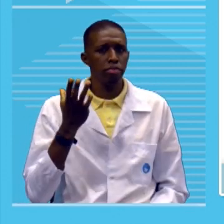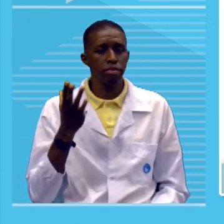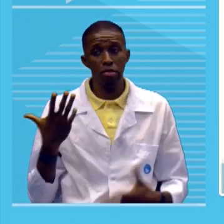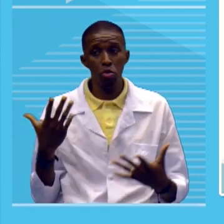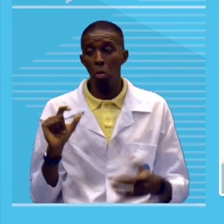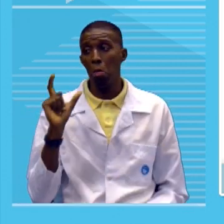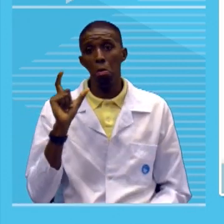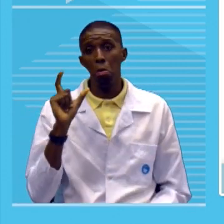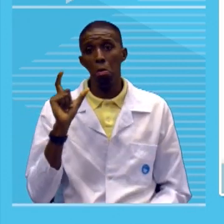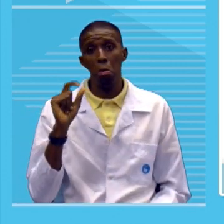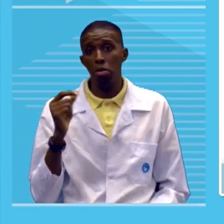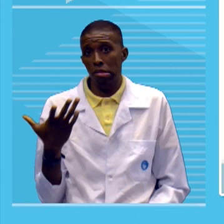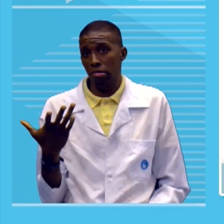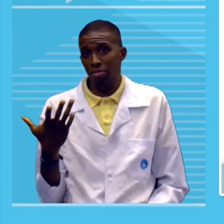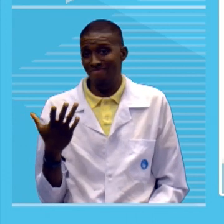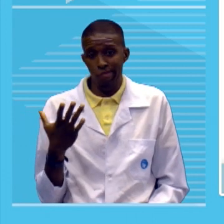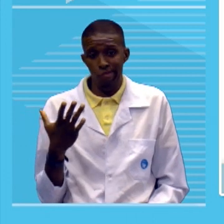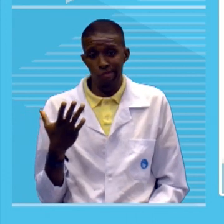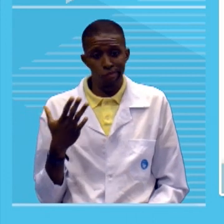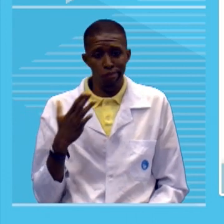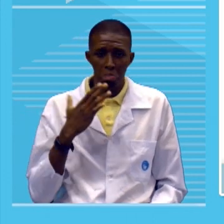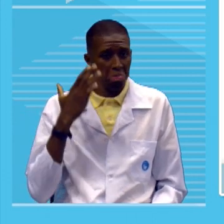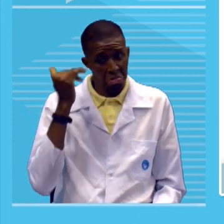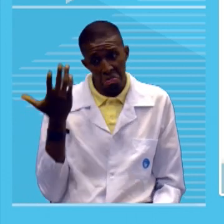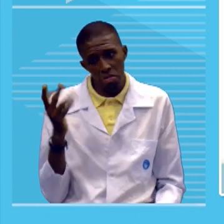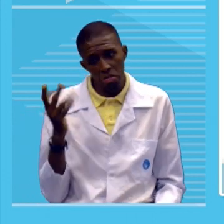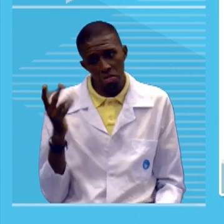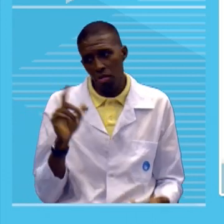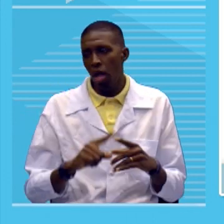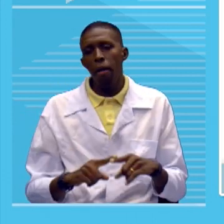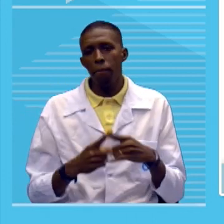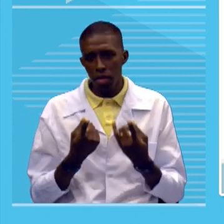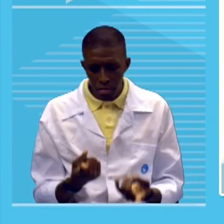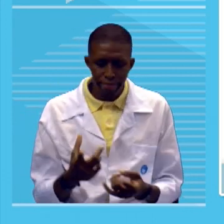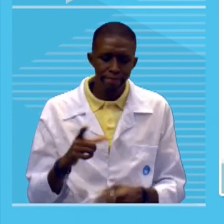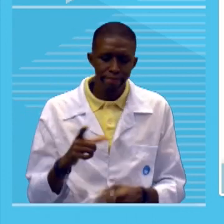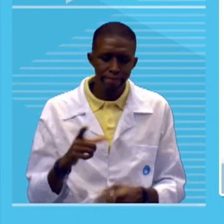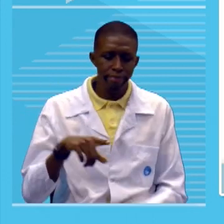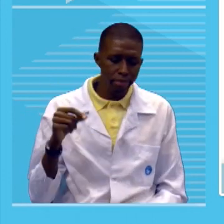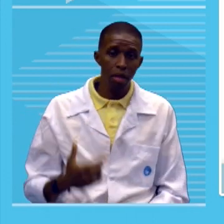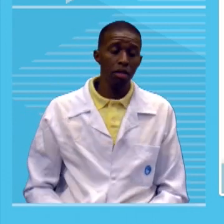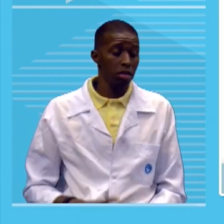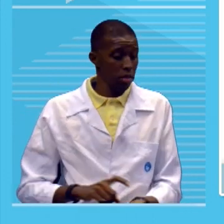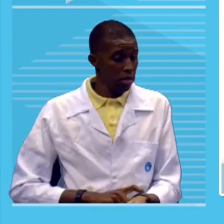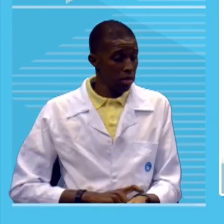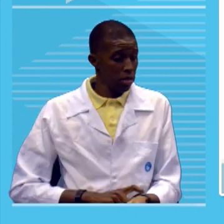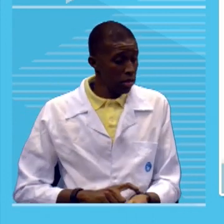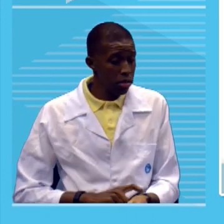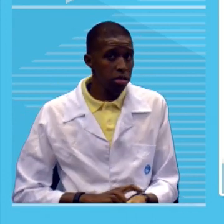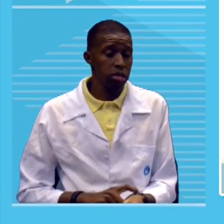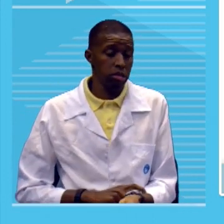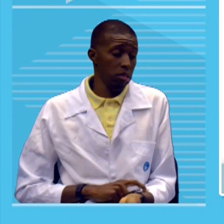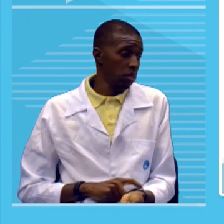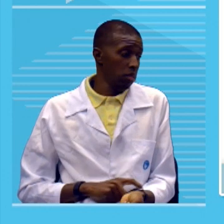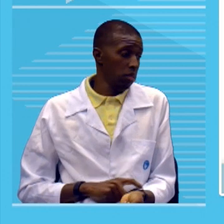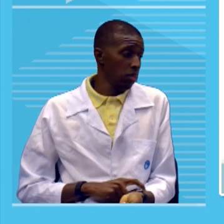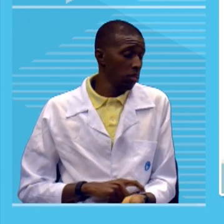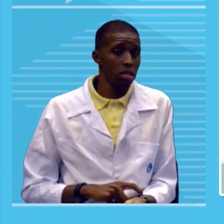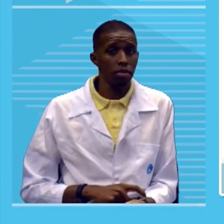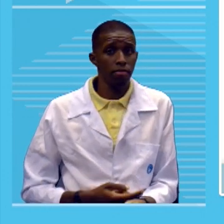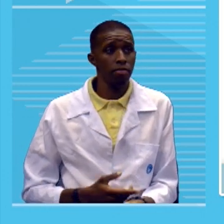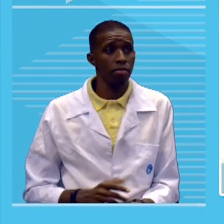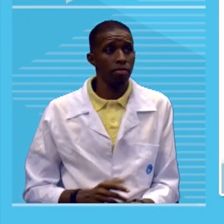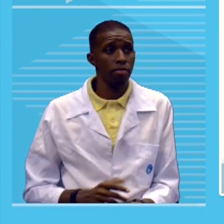sabe. Mas que ela saiu de lá nervosa, saiu. Isso aí é um predicativo do sujeito. Esse nervosa é